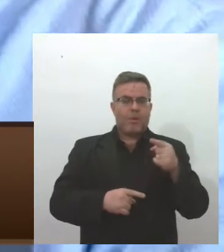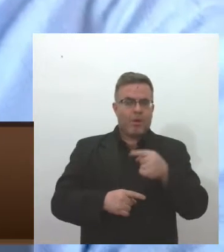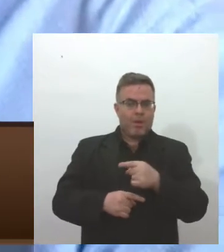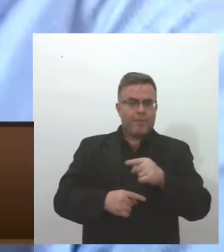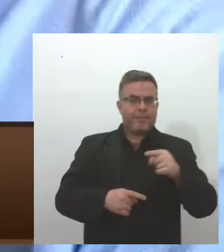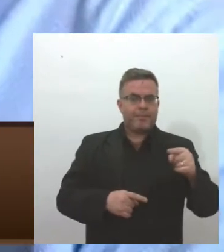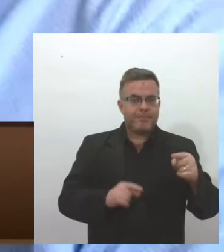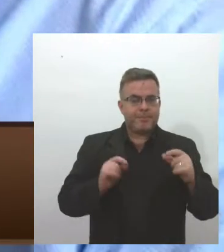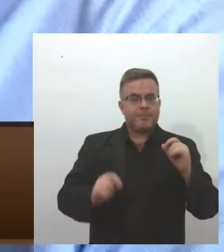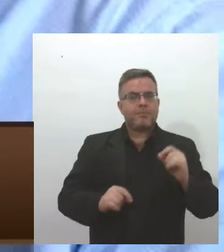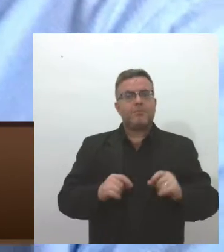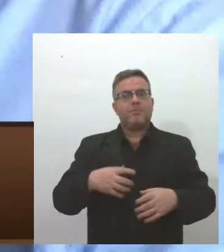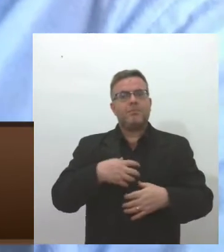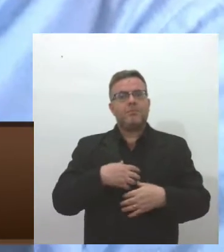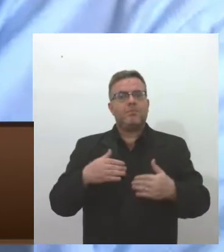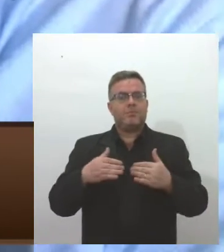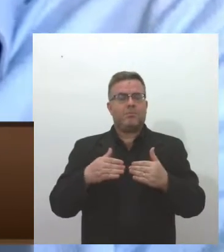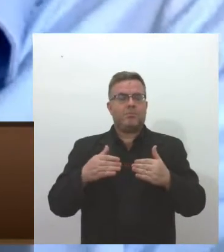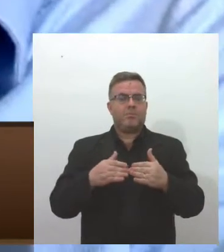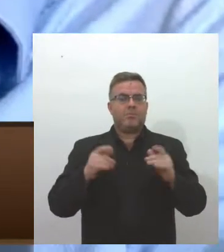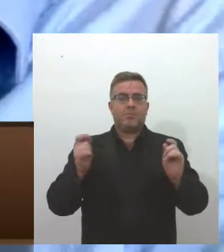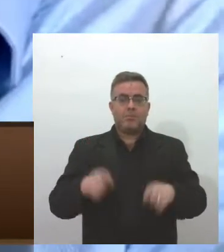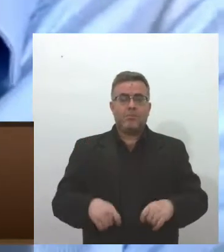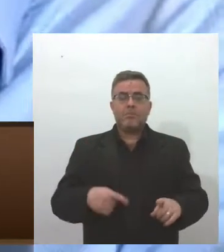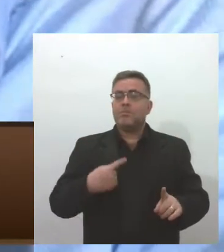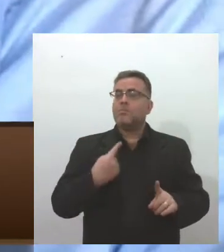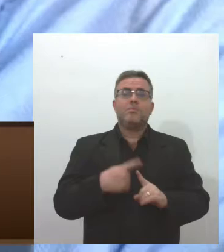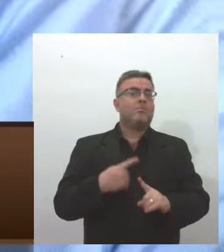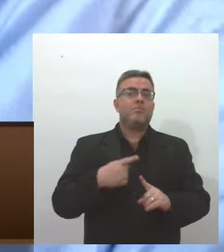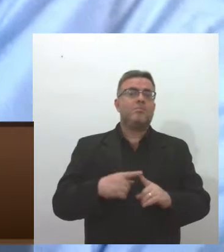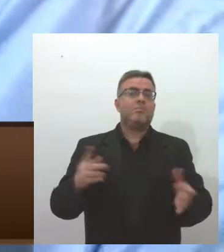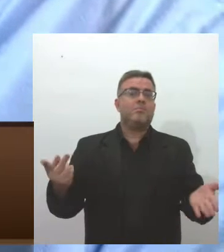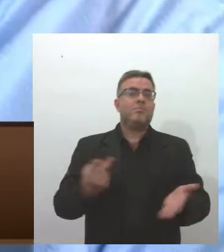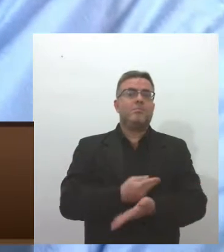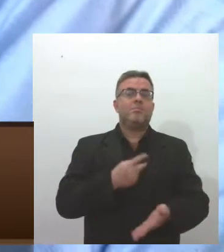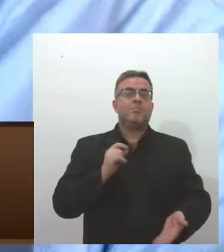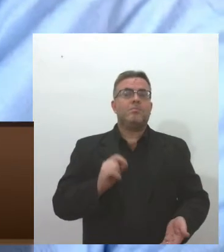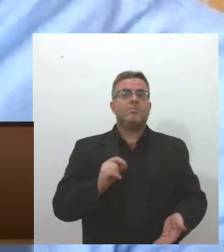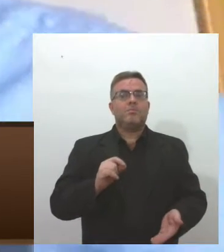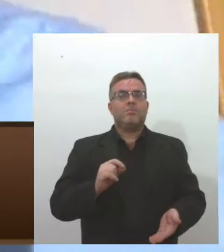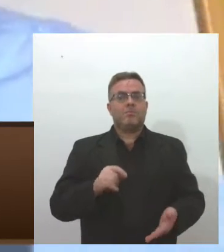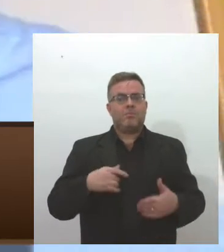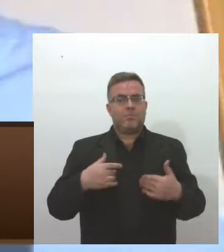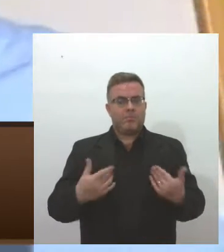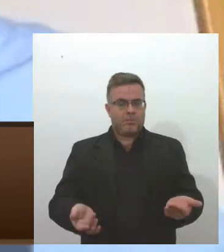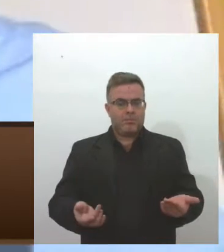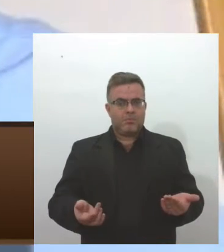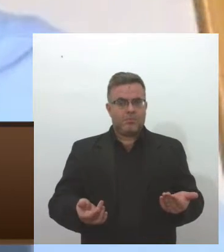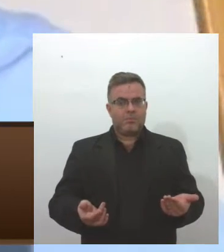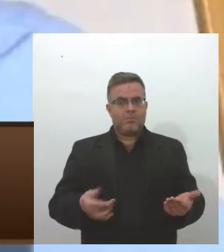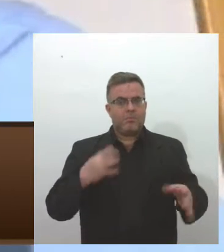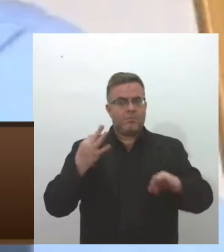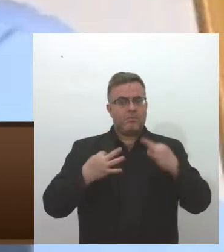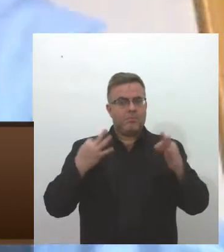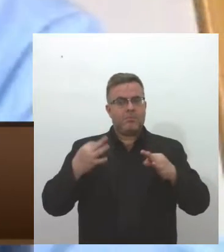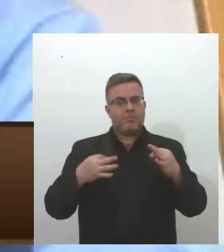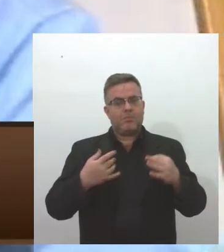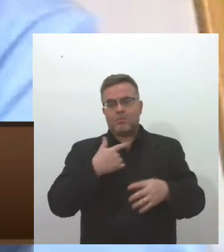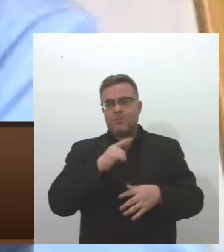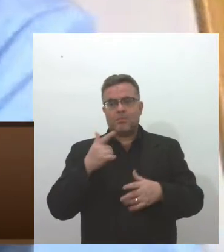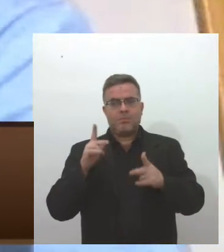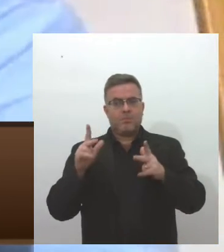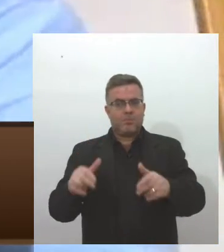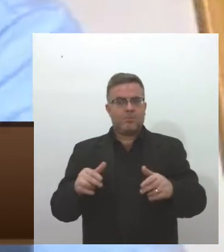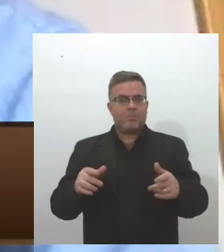extremamente sensíveis a isso, porque o que acontece com um produto turístico? Um produto turístico é um produto como outro qualquer, é